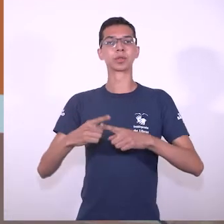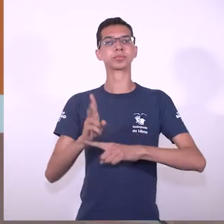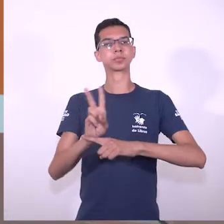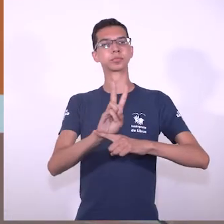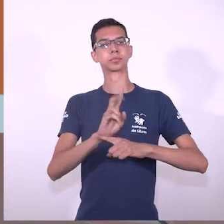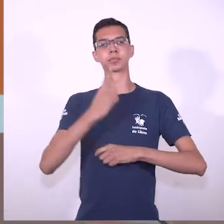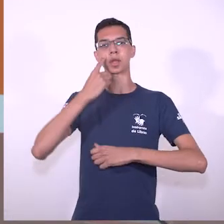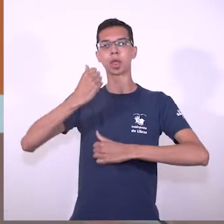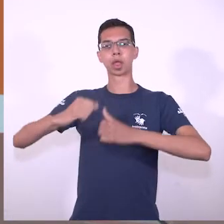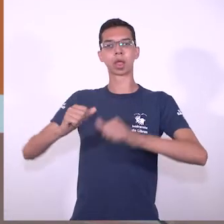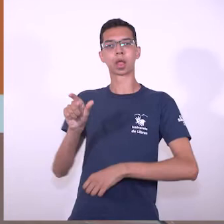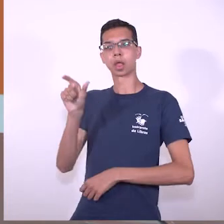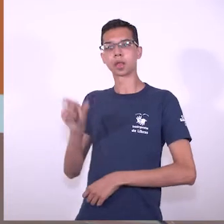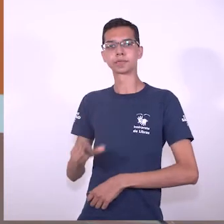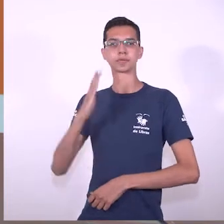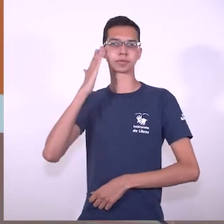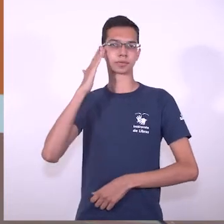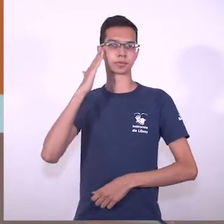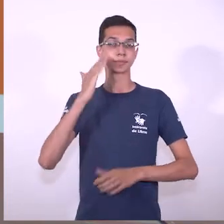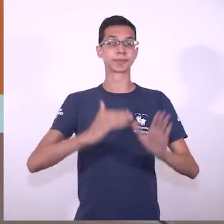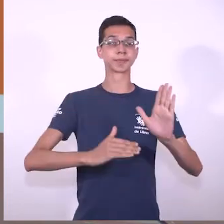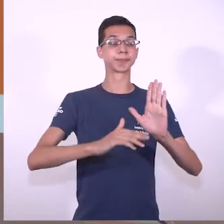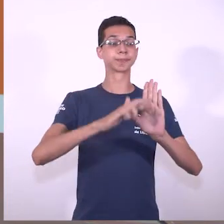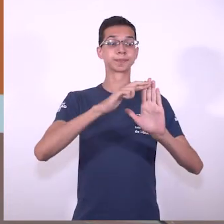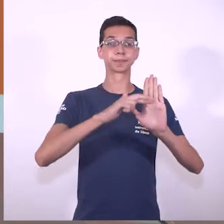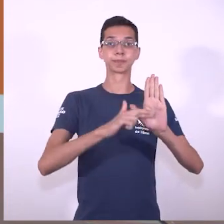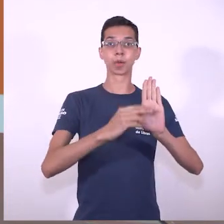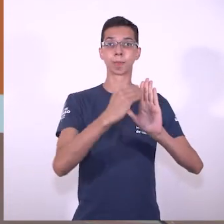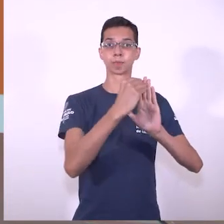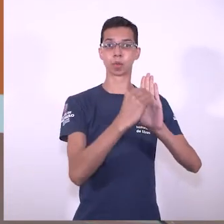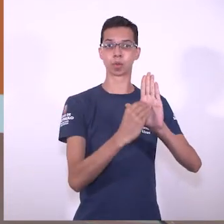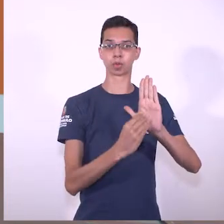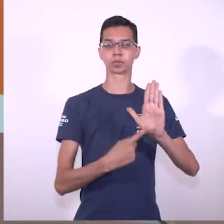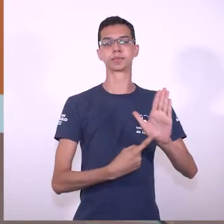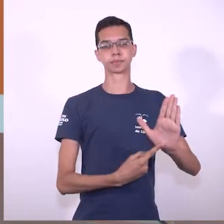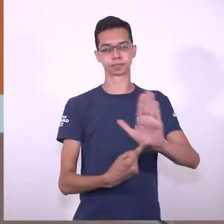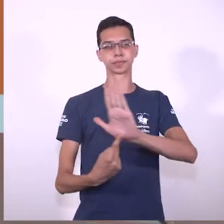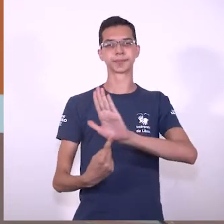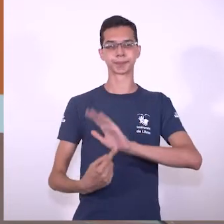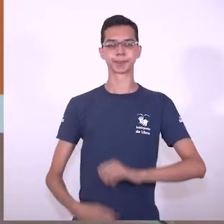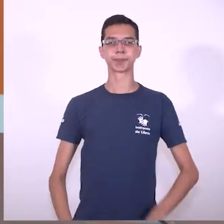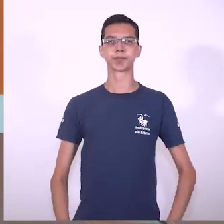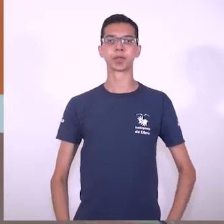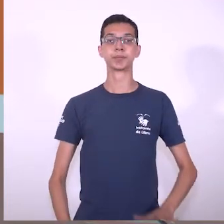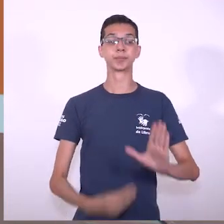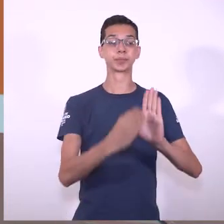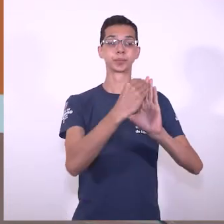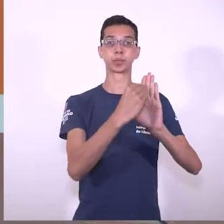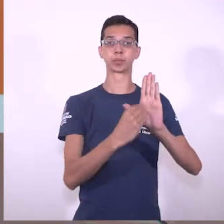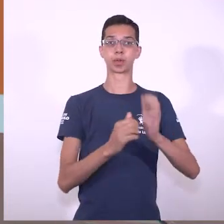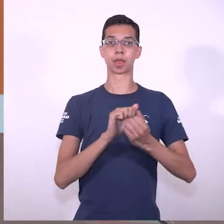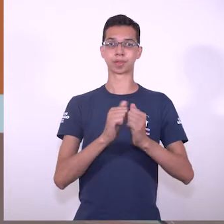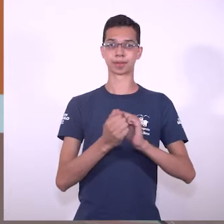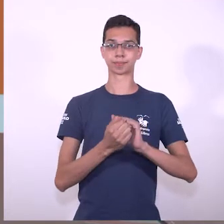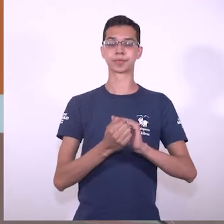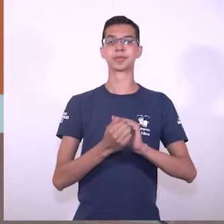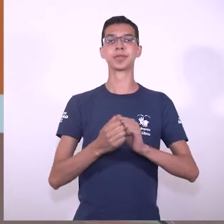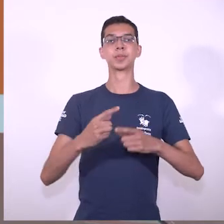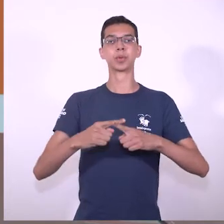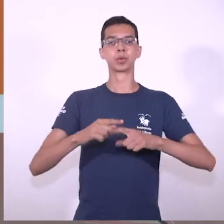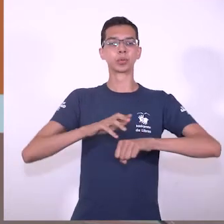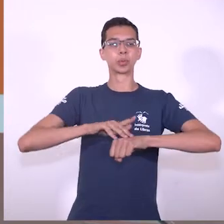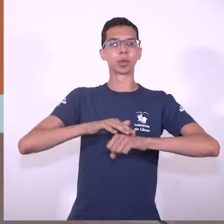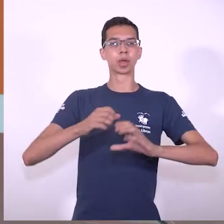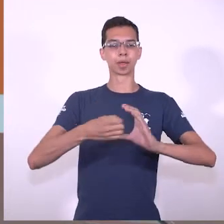vamos apresentar. Esse protocolo ele foi adaptado às características da doença com